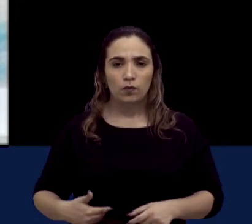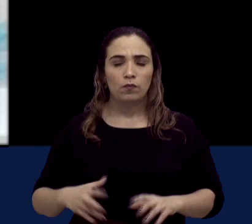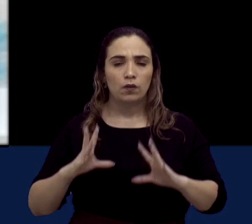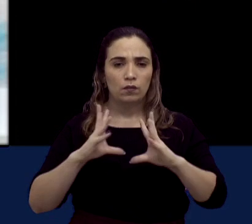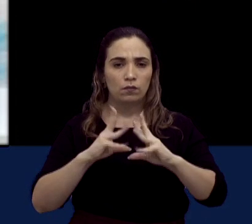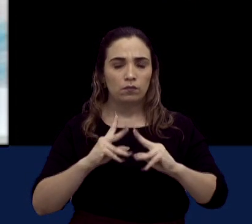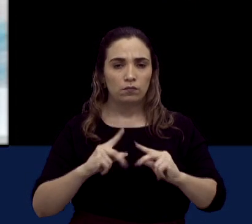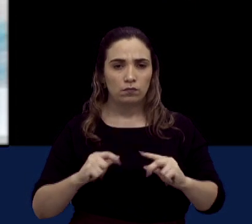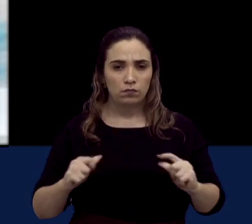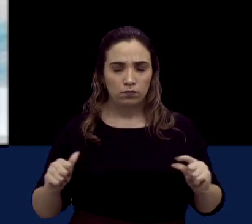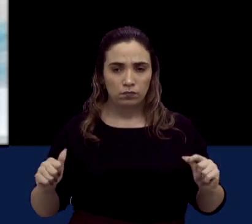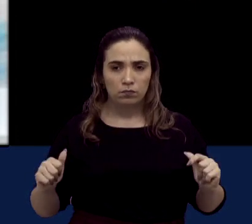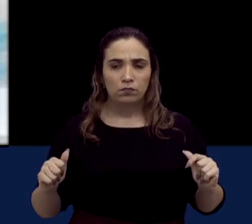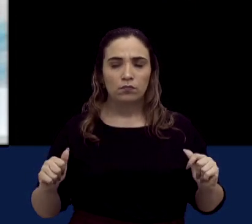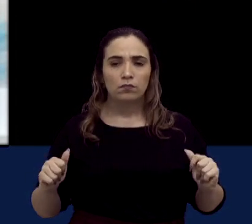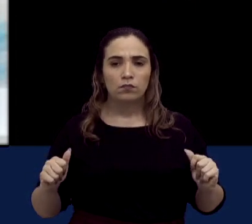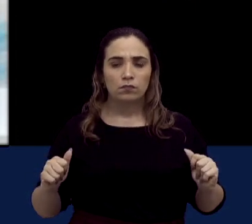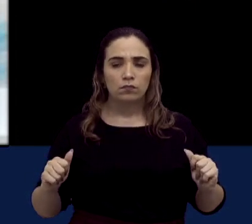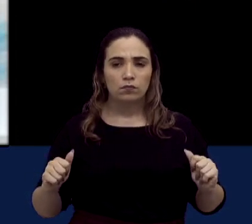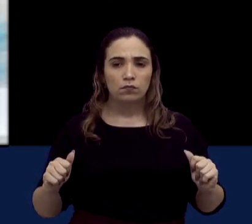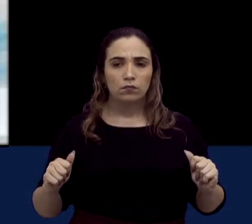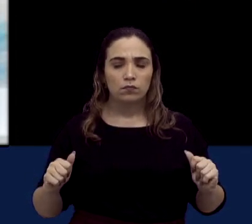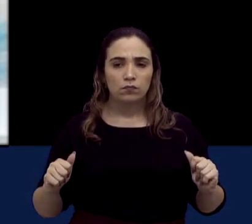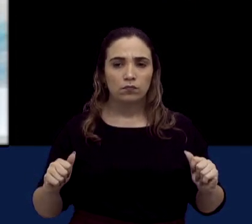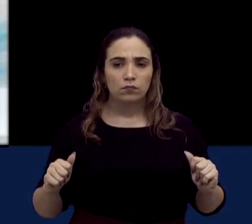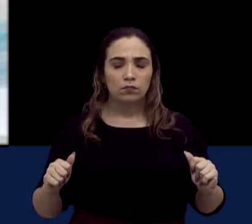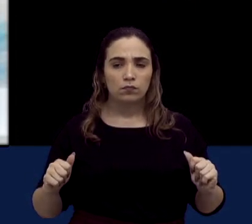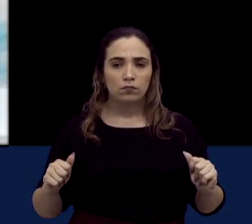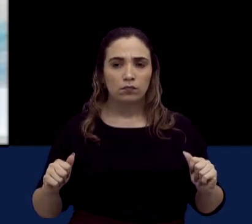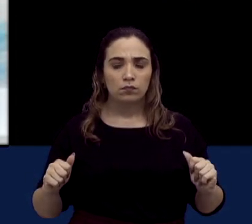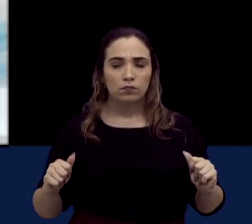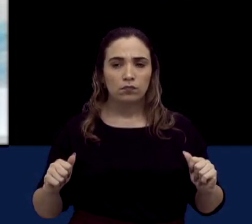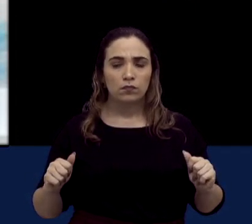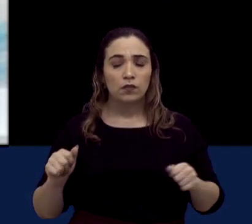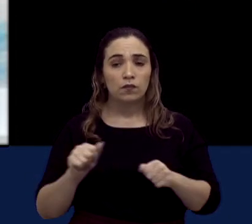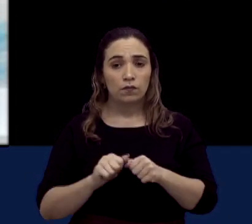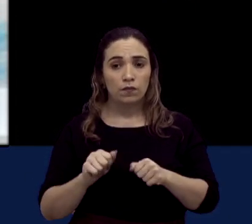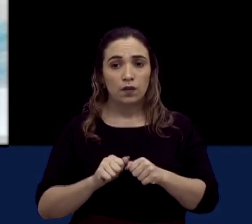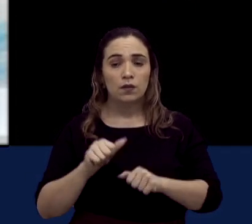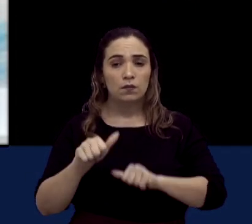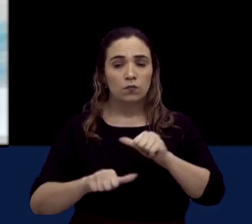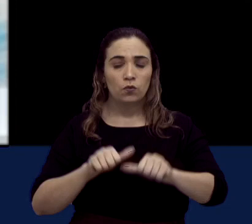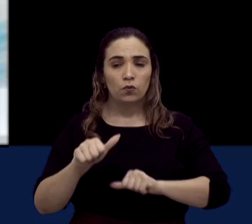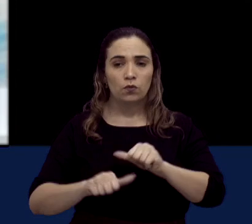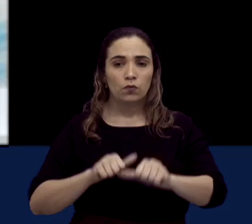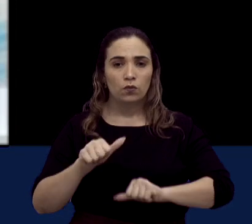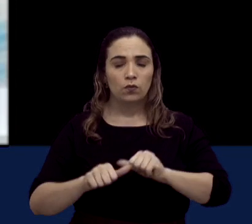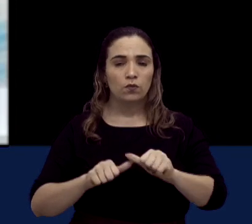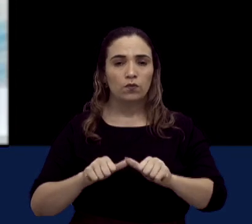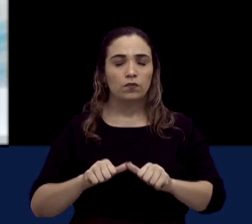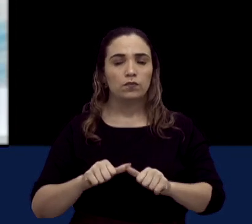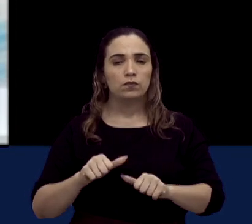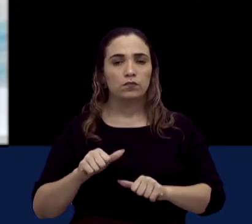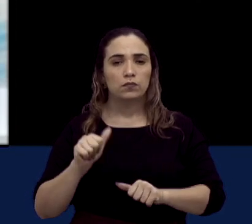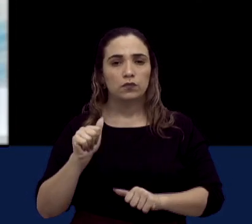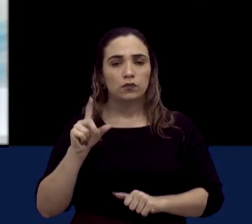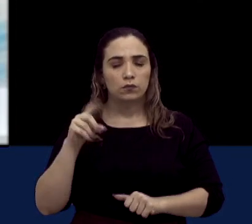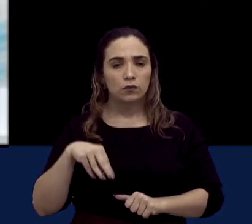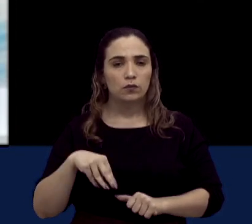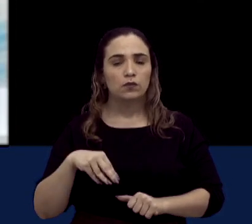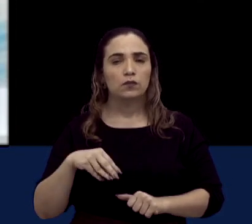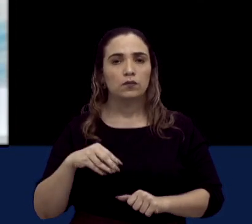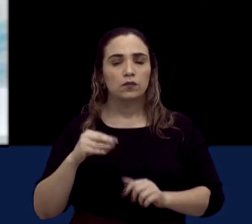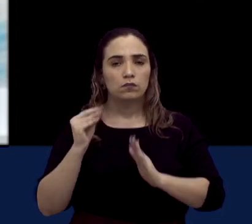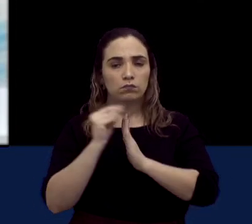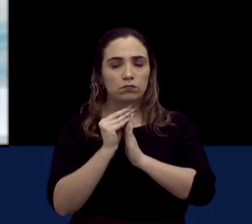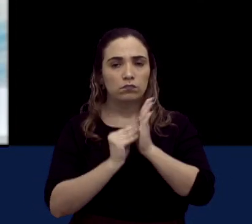sanado, né? Então, ele promoveu uma reforma administrativa que redefinia as